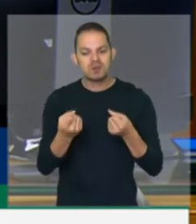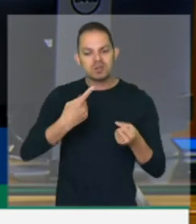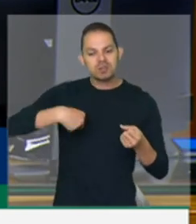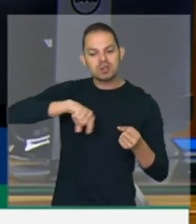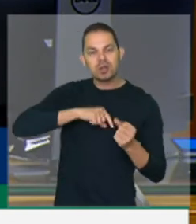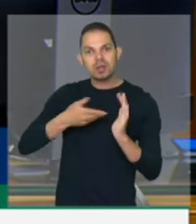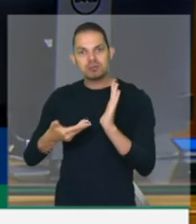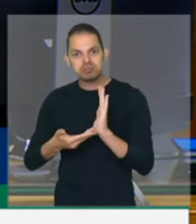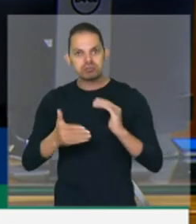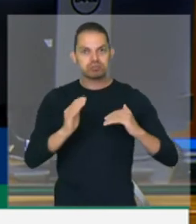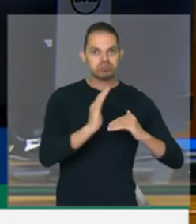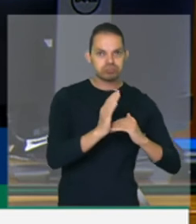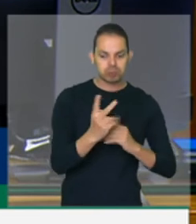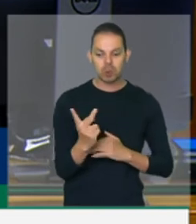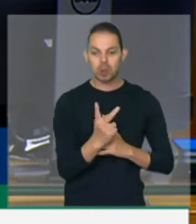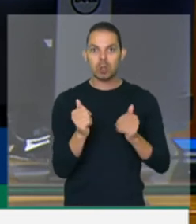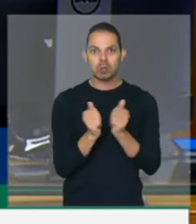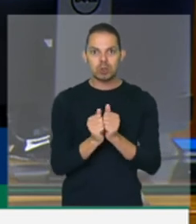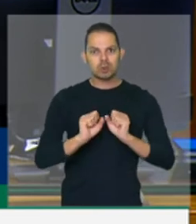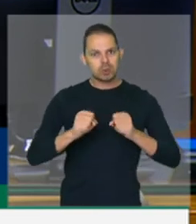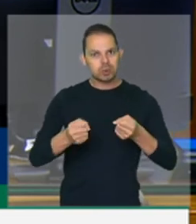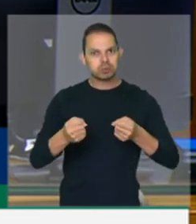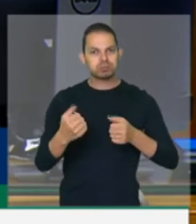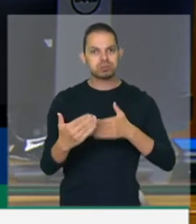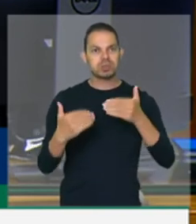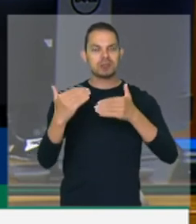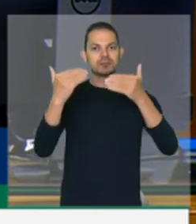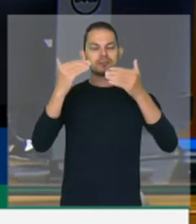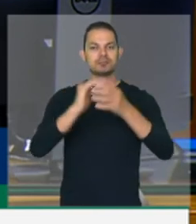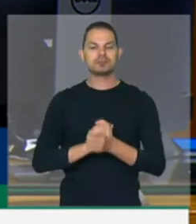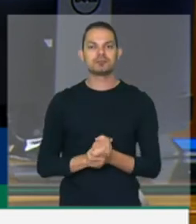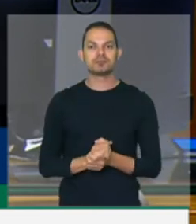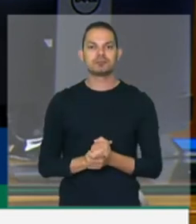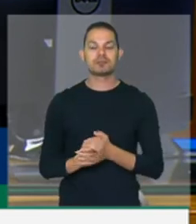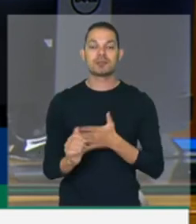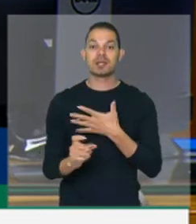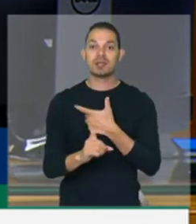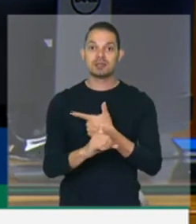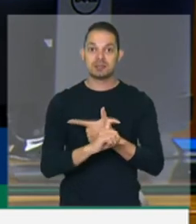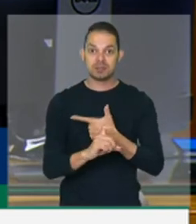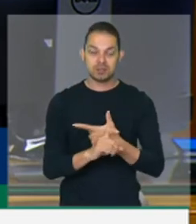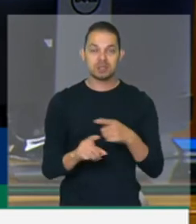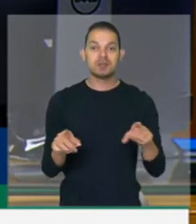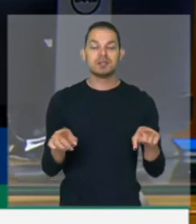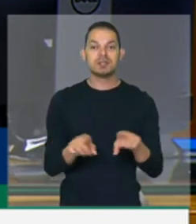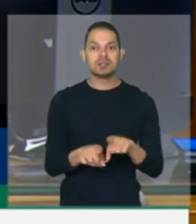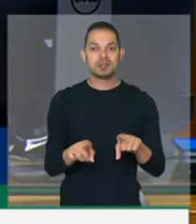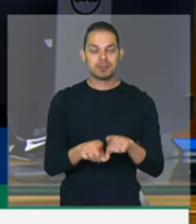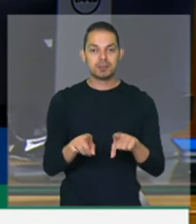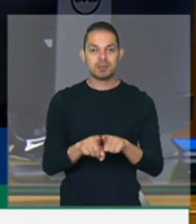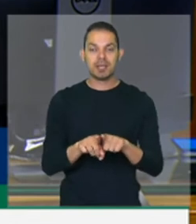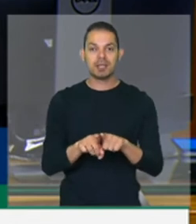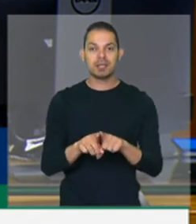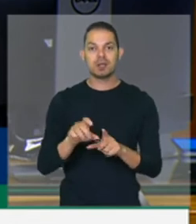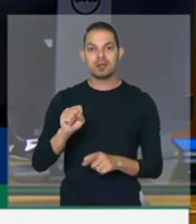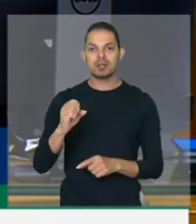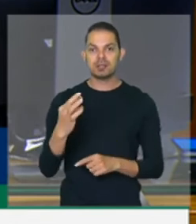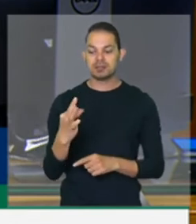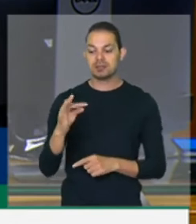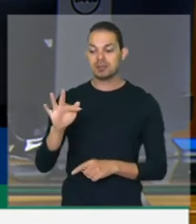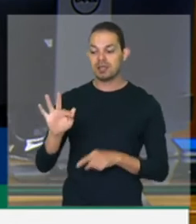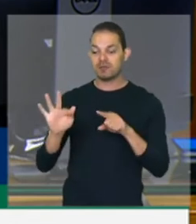do Senado da República, pelo Executivo e também pelo seu guardião maior, o Supremo